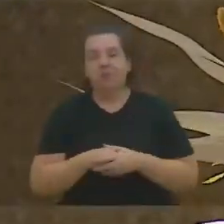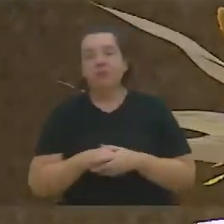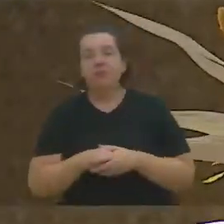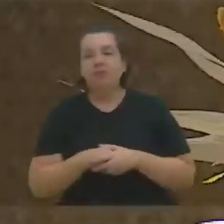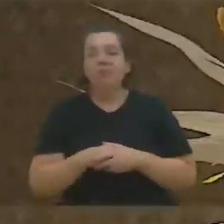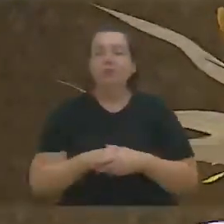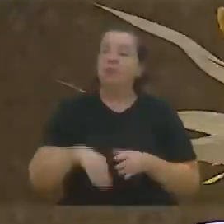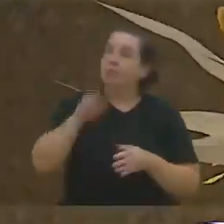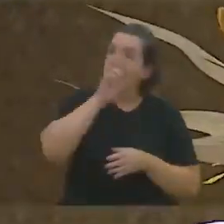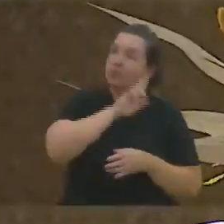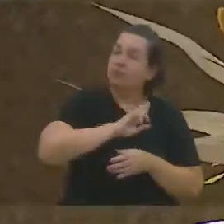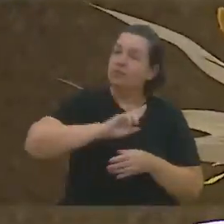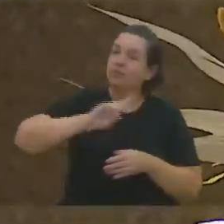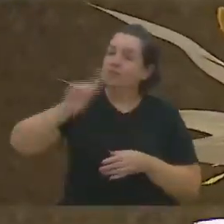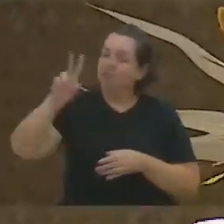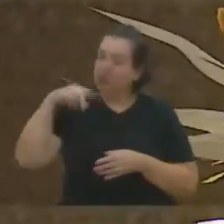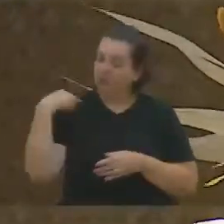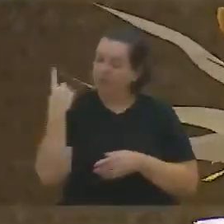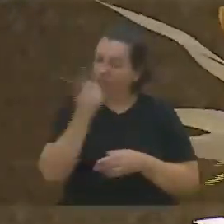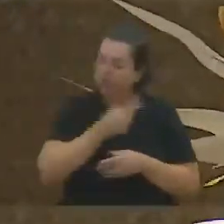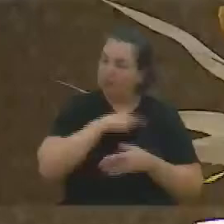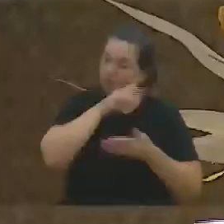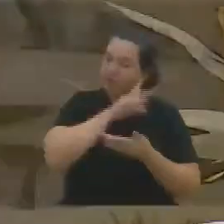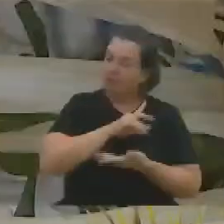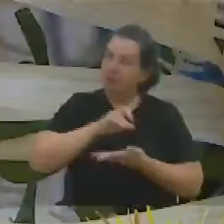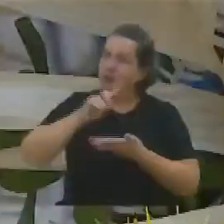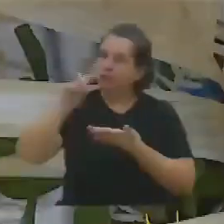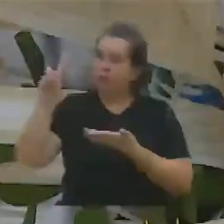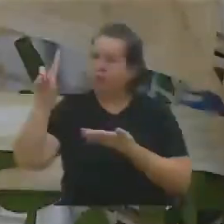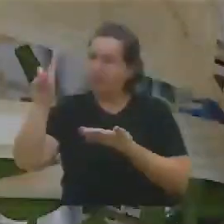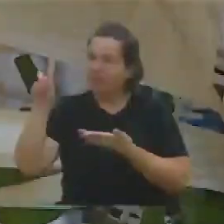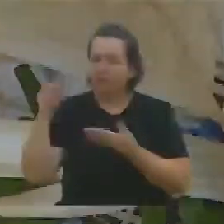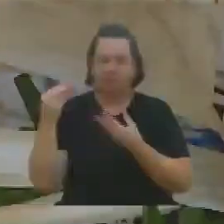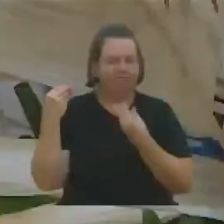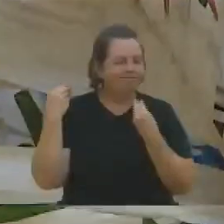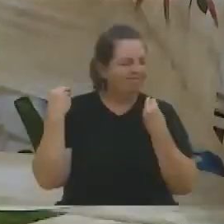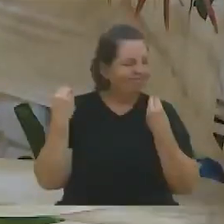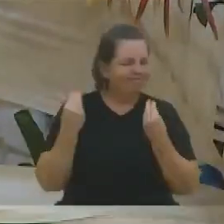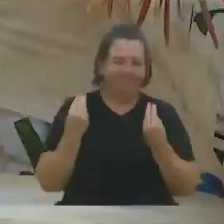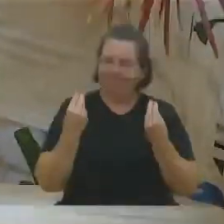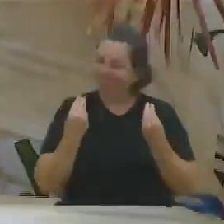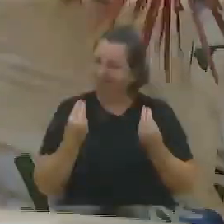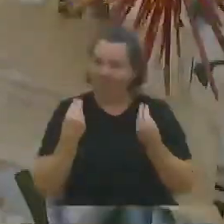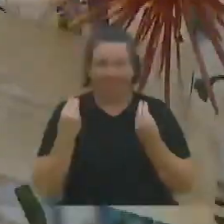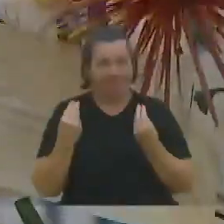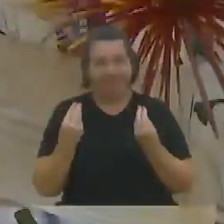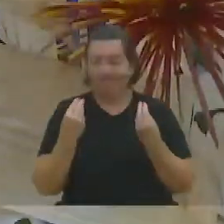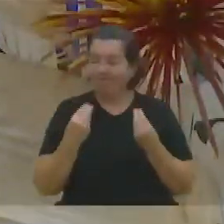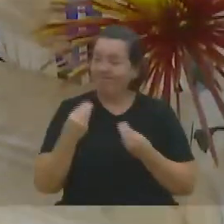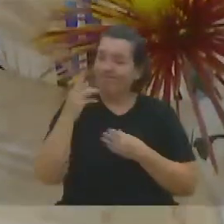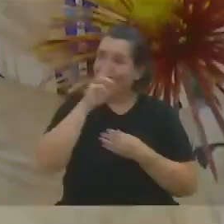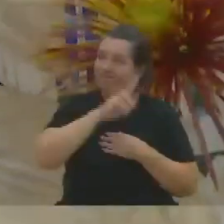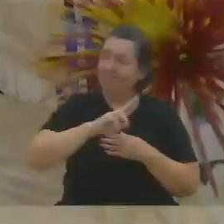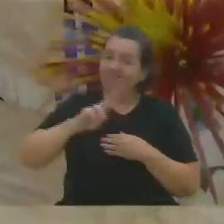pusestes. Ó Senhor, nosso Deus, como é grande